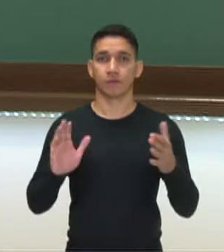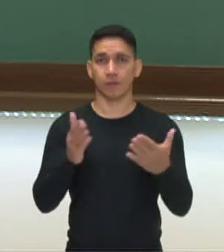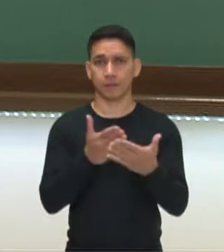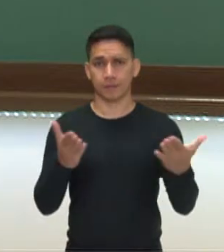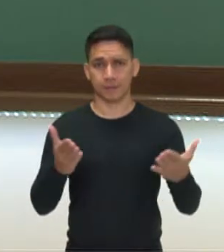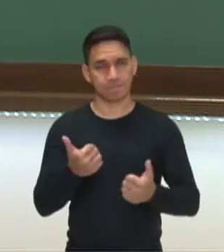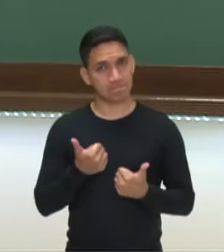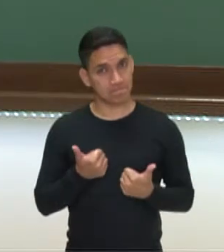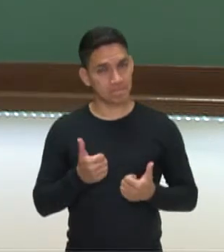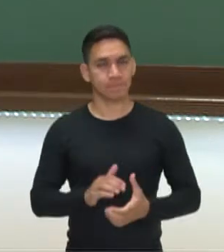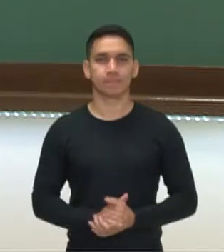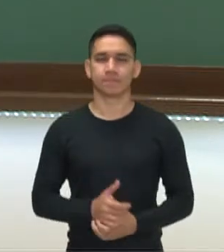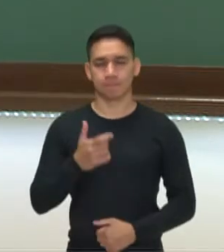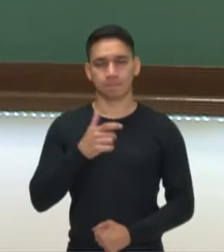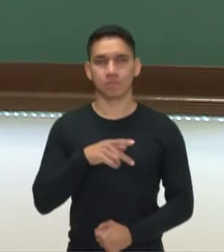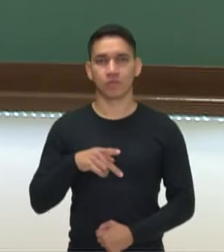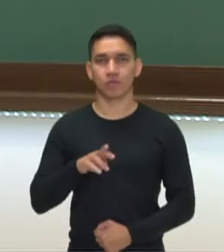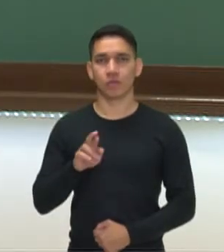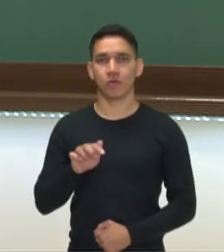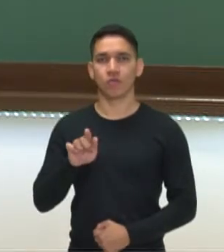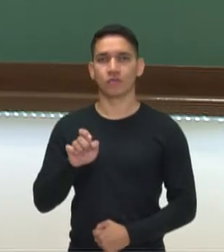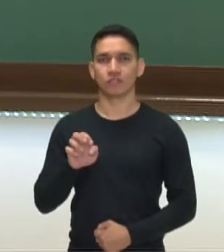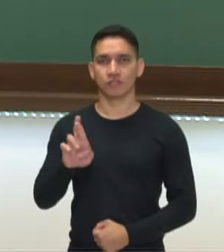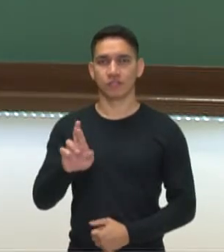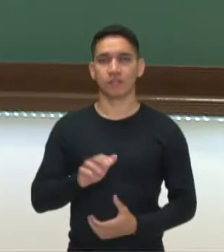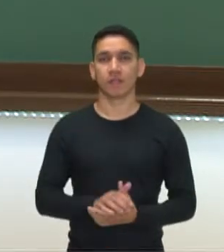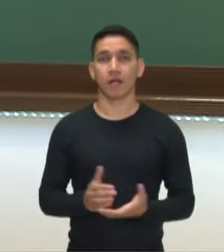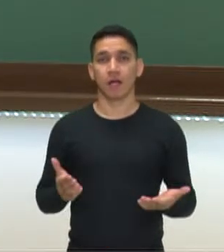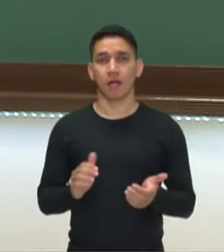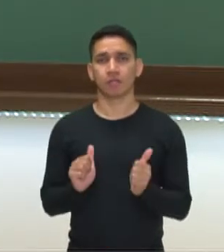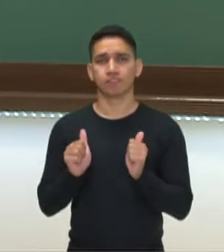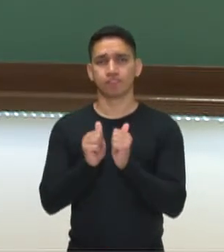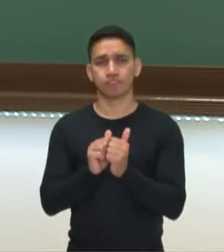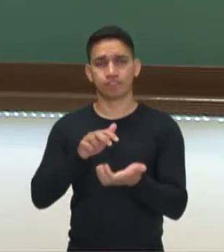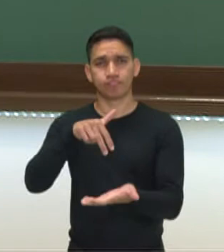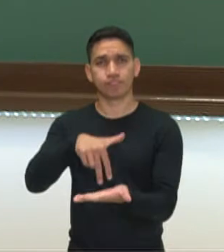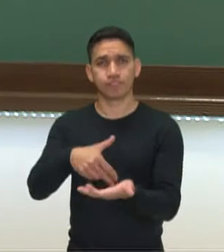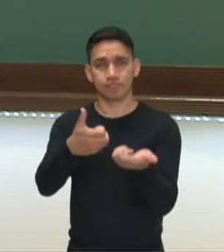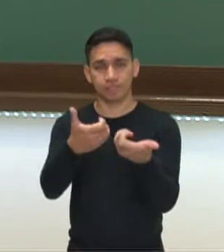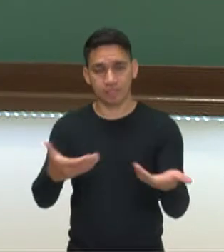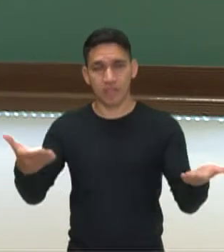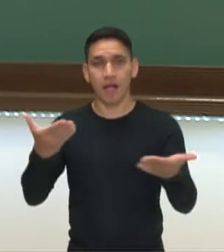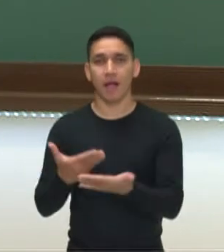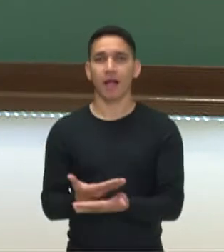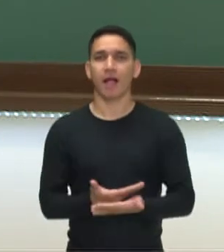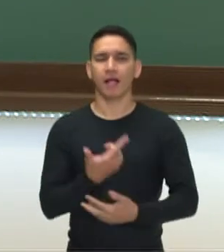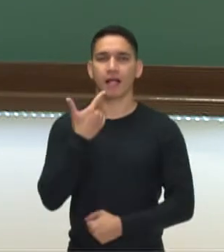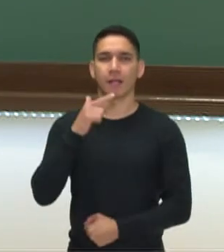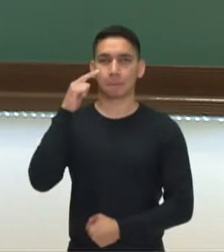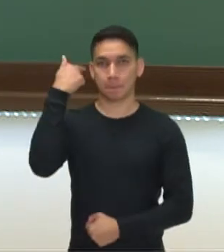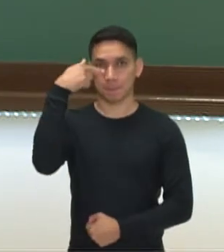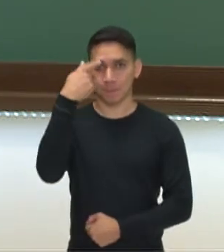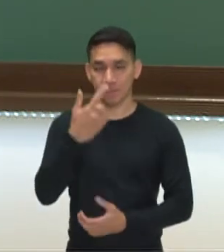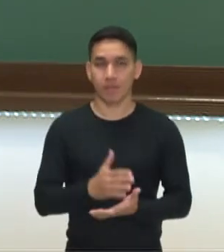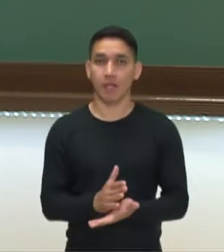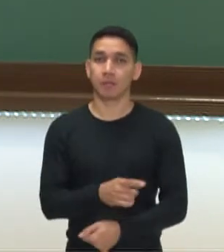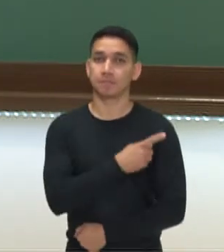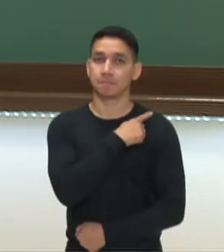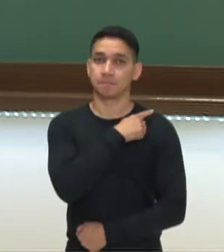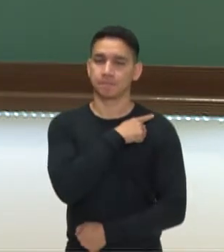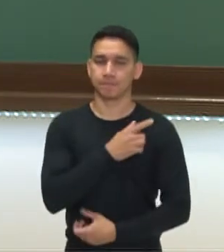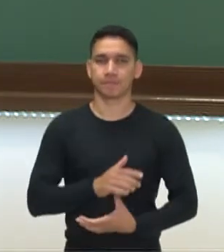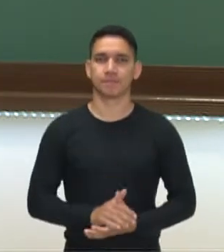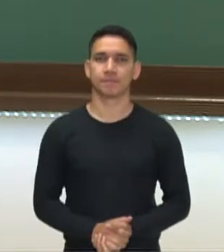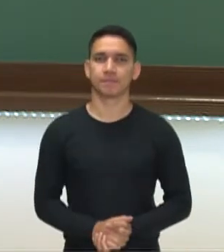Olá chicos, que tal? Eu sou o professor Roger Soares, estou com vocês mais uma vez aqui para as aulas de língua espanhola da primeira série do